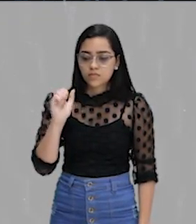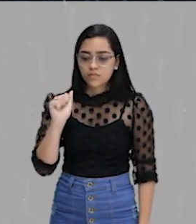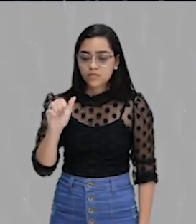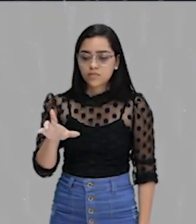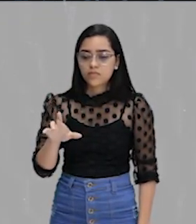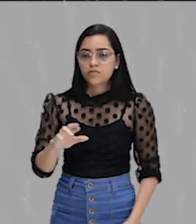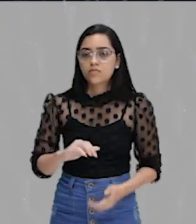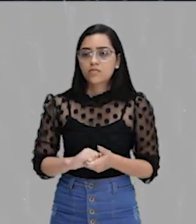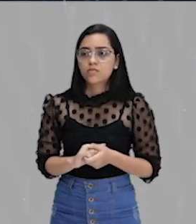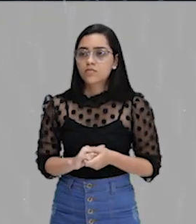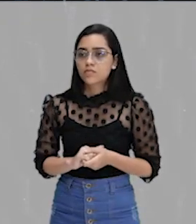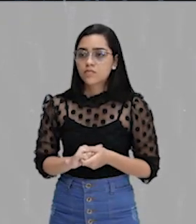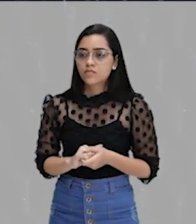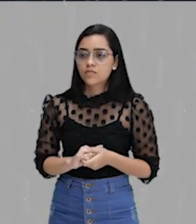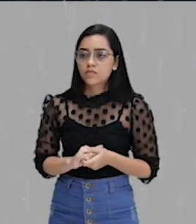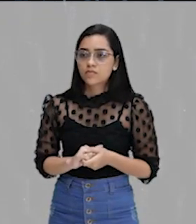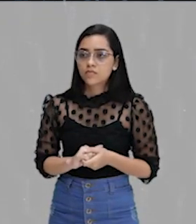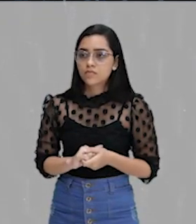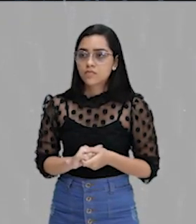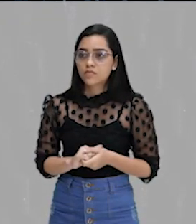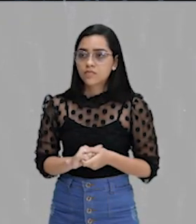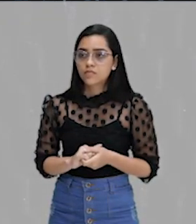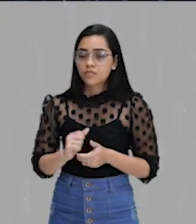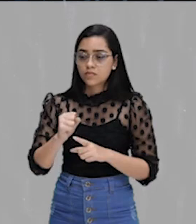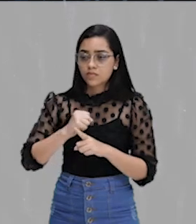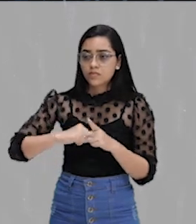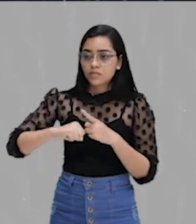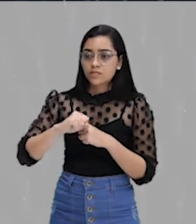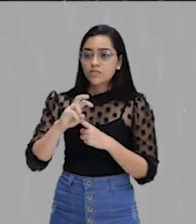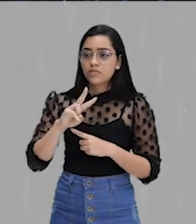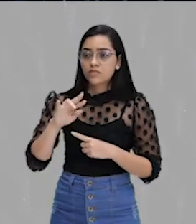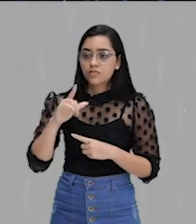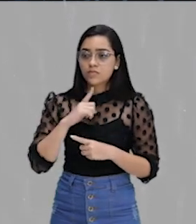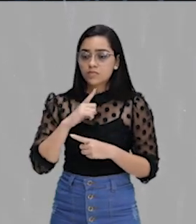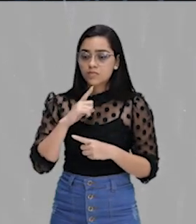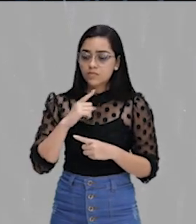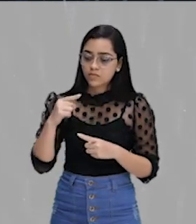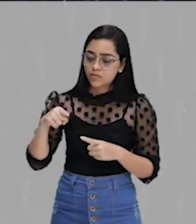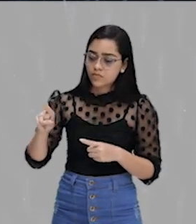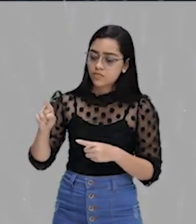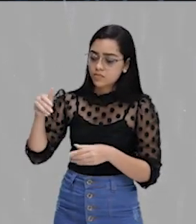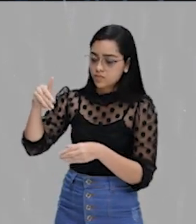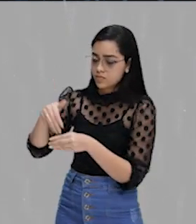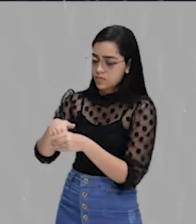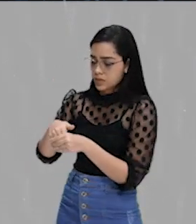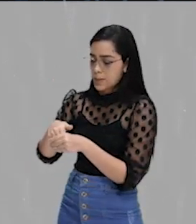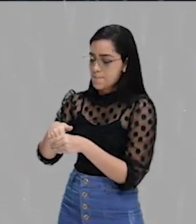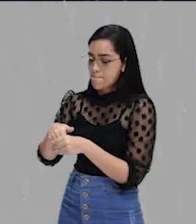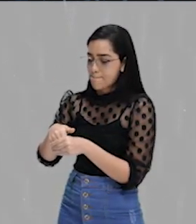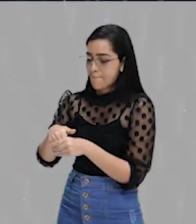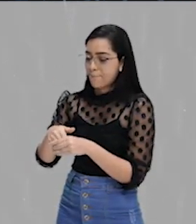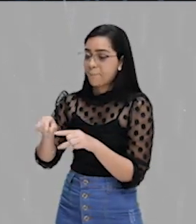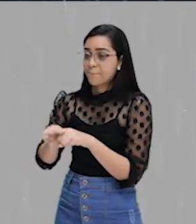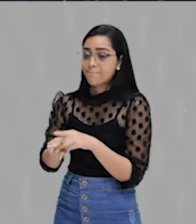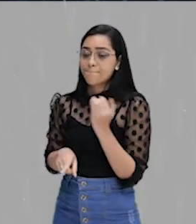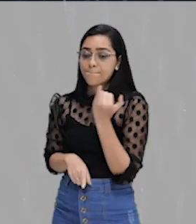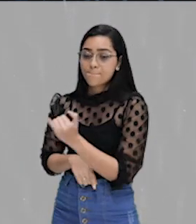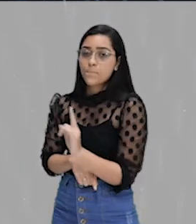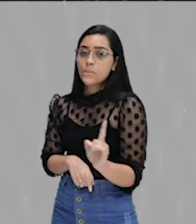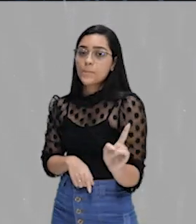do general Pinochet. Uma sociedade que vai para as urnas, um plebiscito, e vai dizer